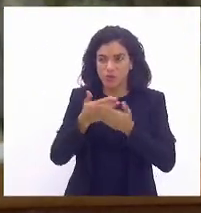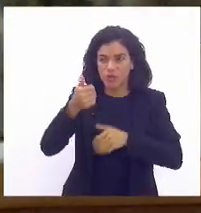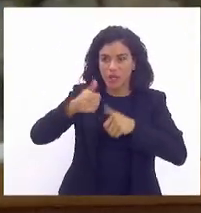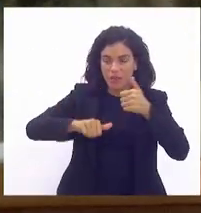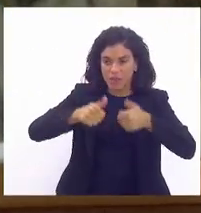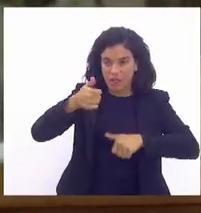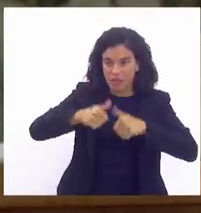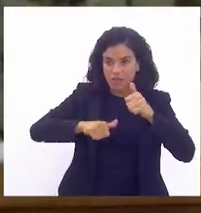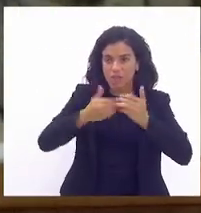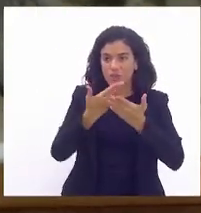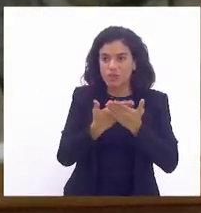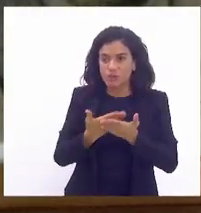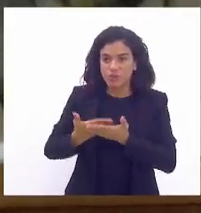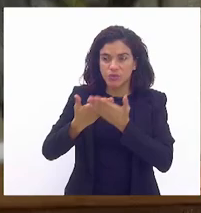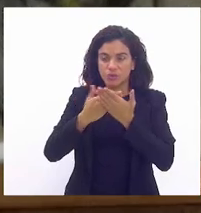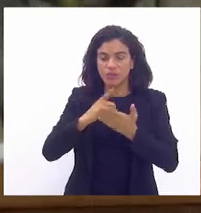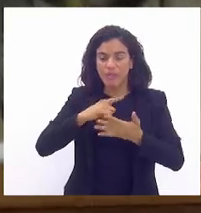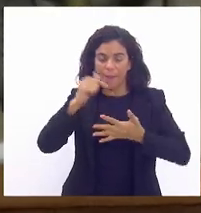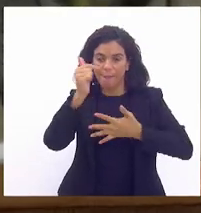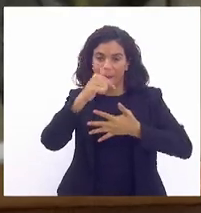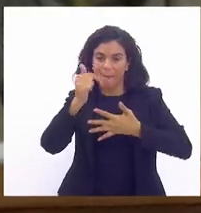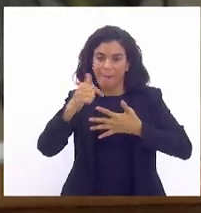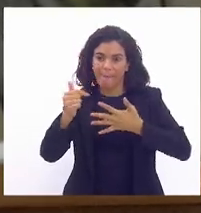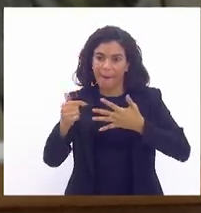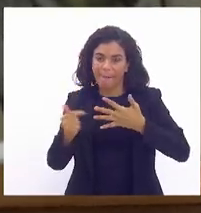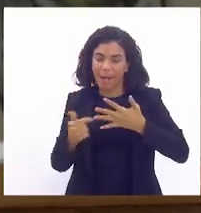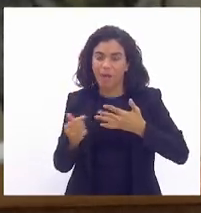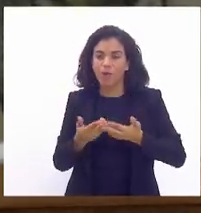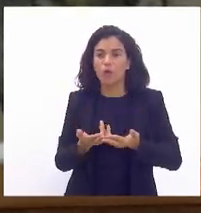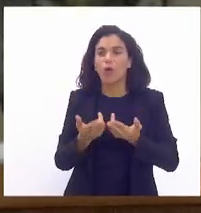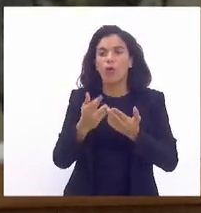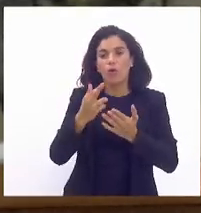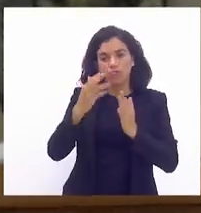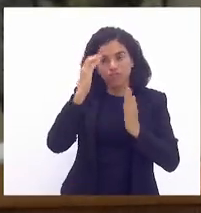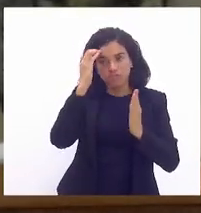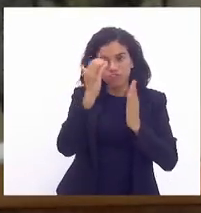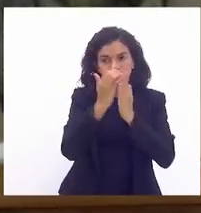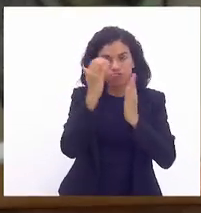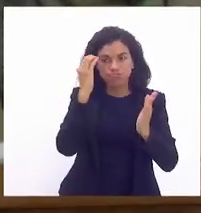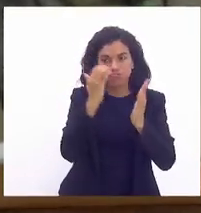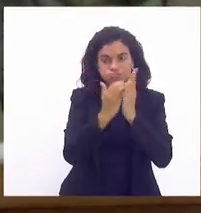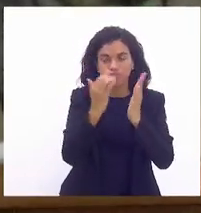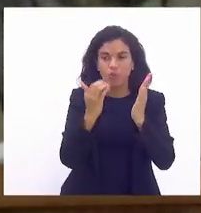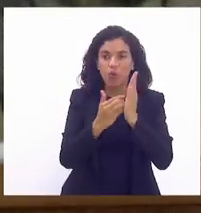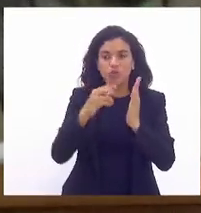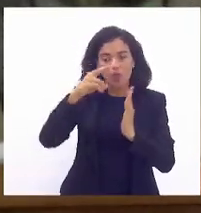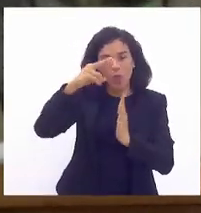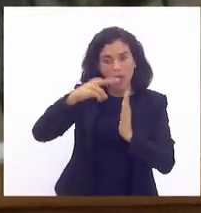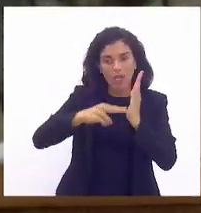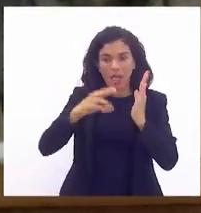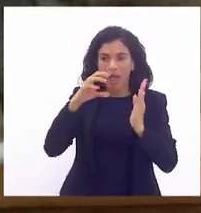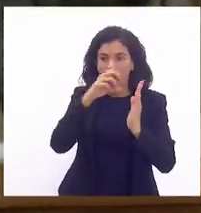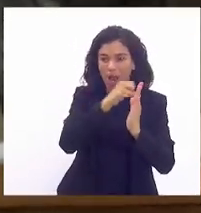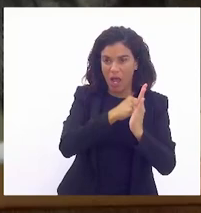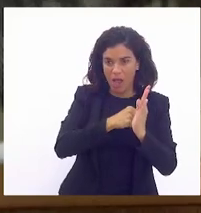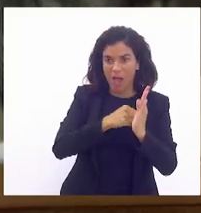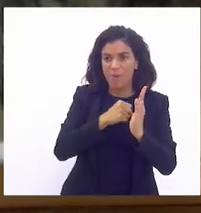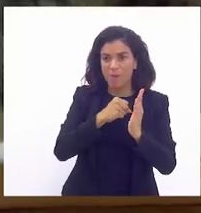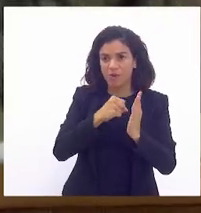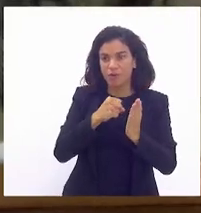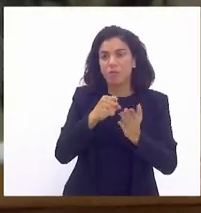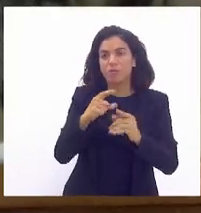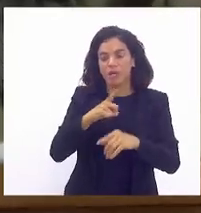esses estudos, existem itens com cumprimento. O senhor fez uma leitura rápida desse quadro, né?